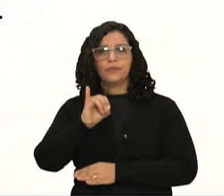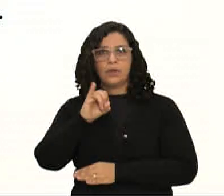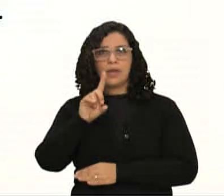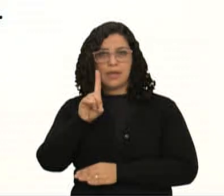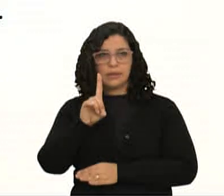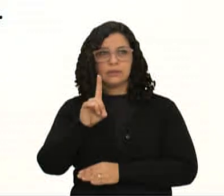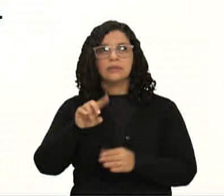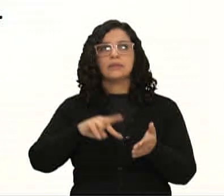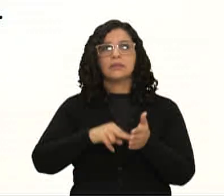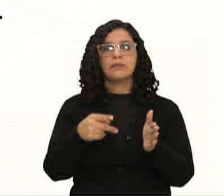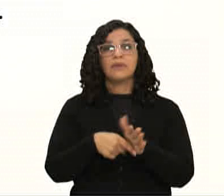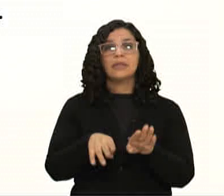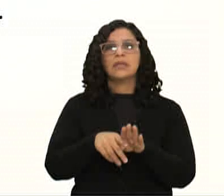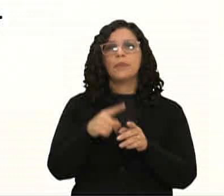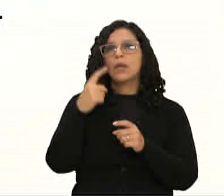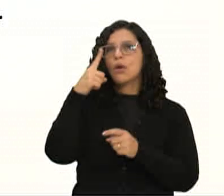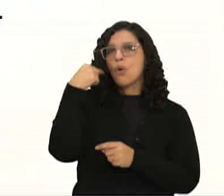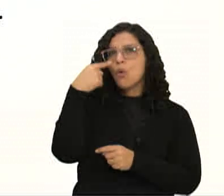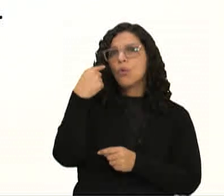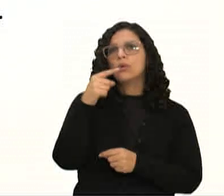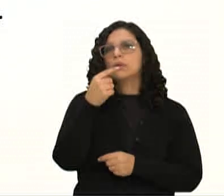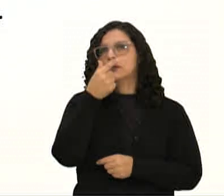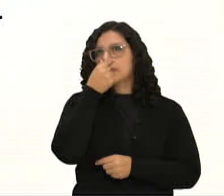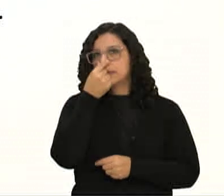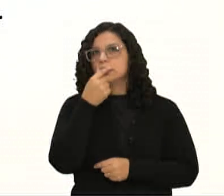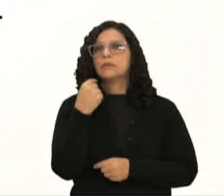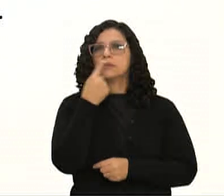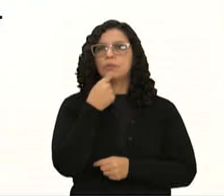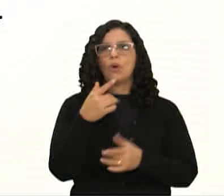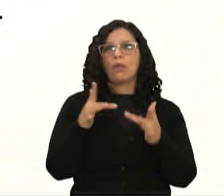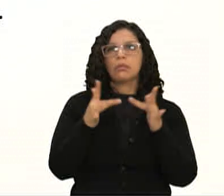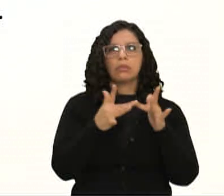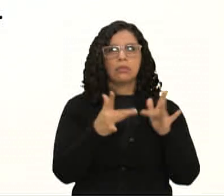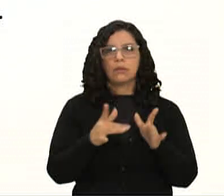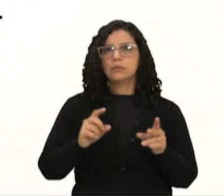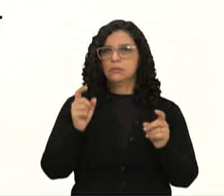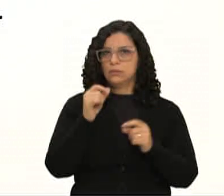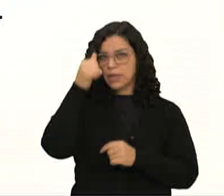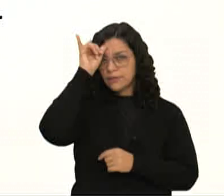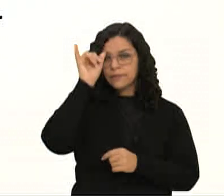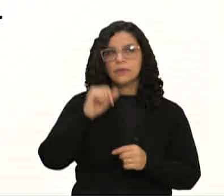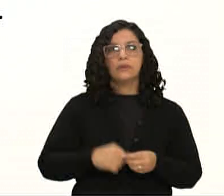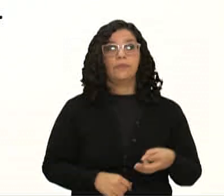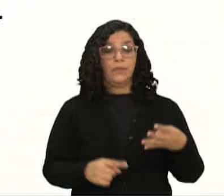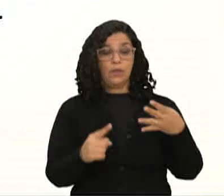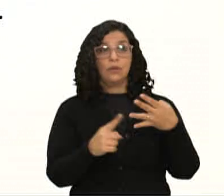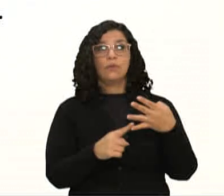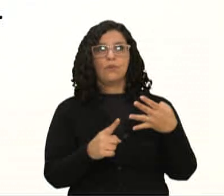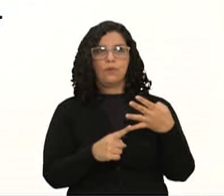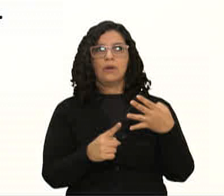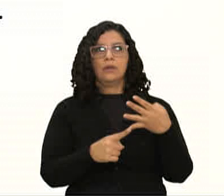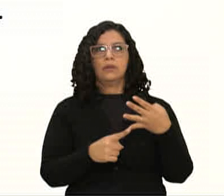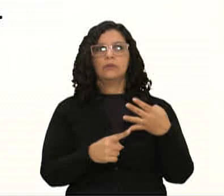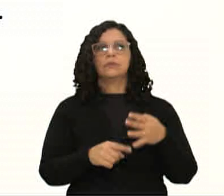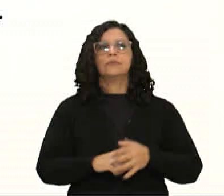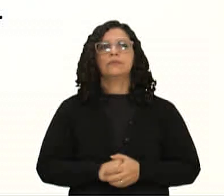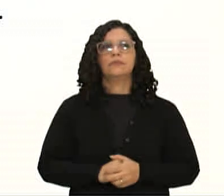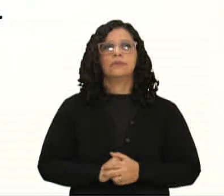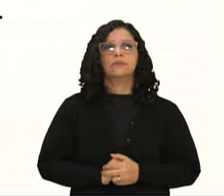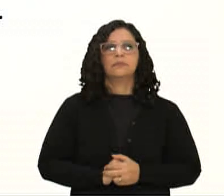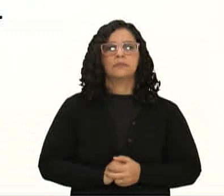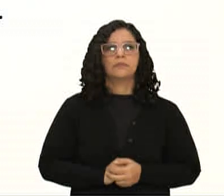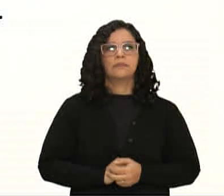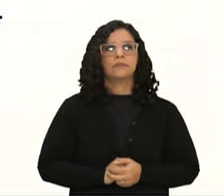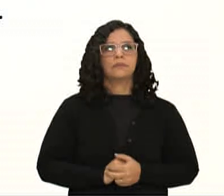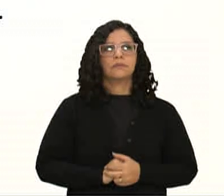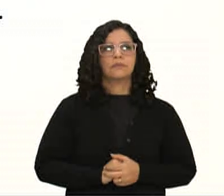Tocar os seus olhos, nariz e boca. Limit social gatherings and time spent in